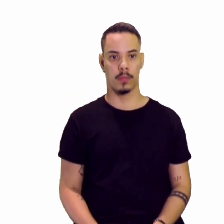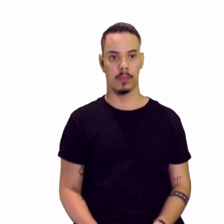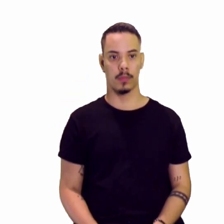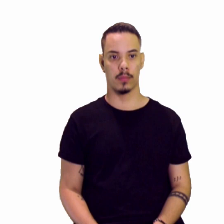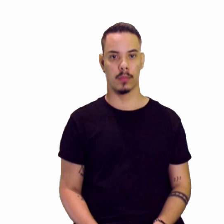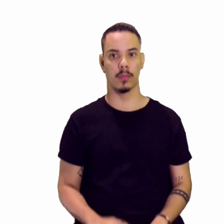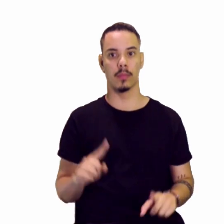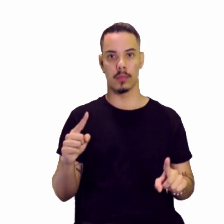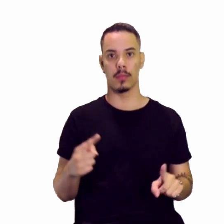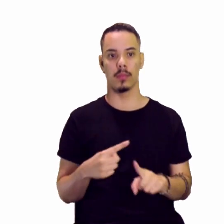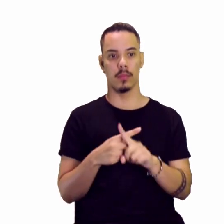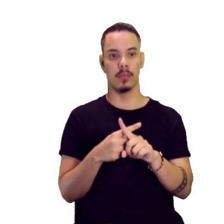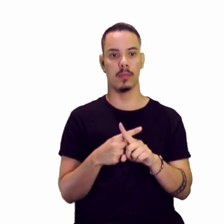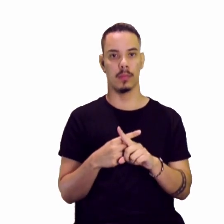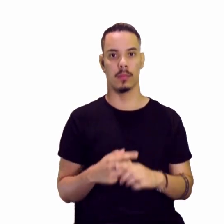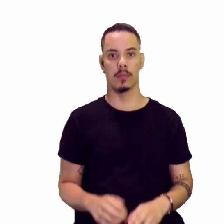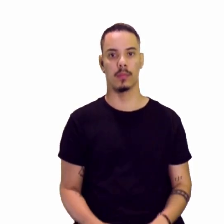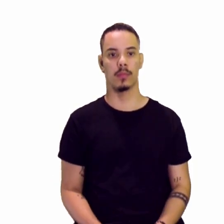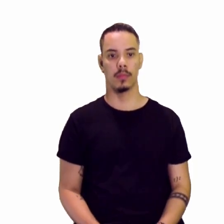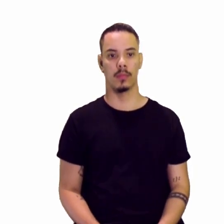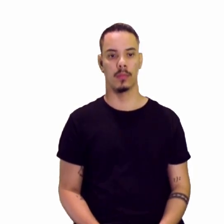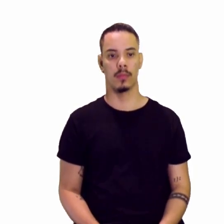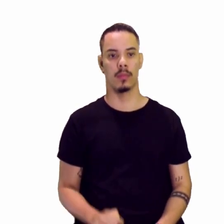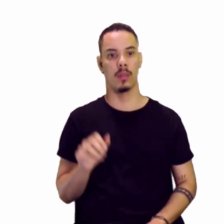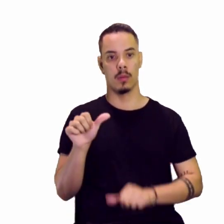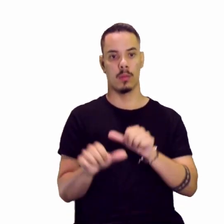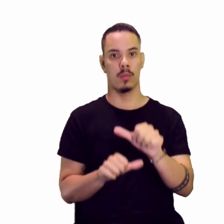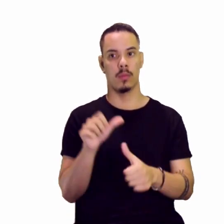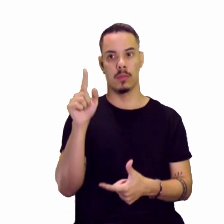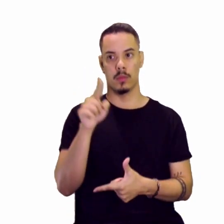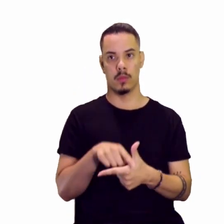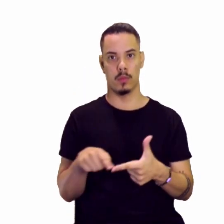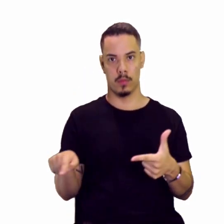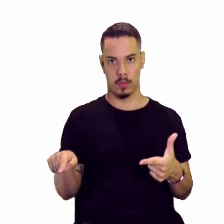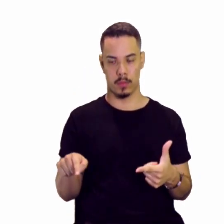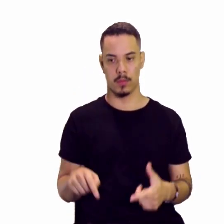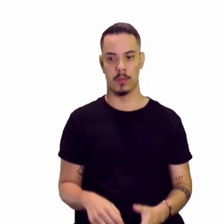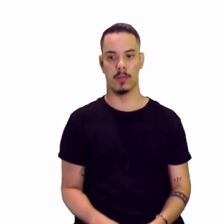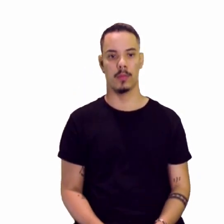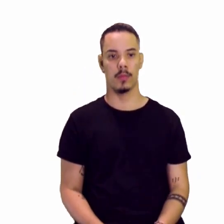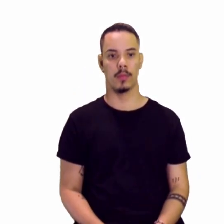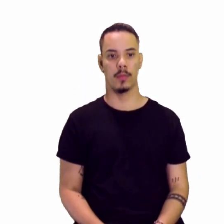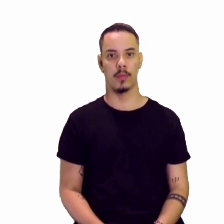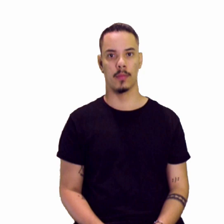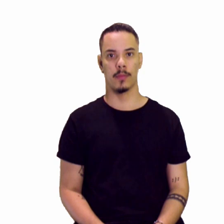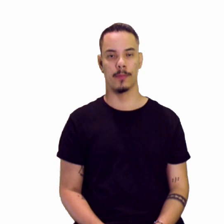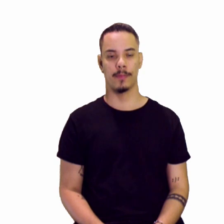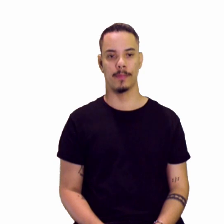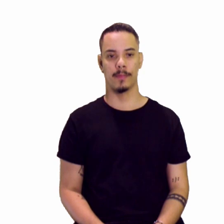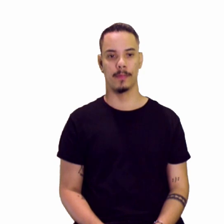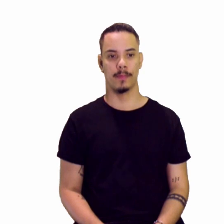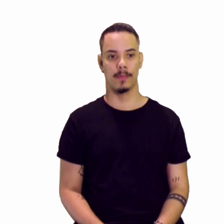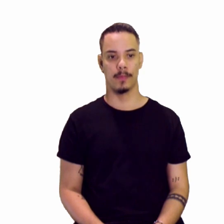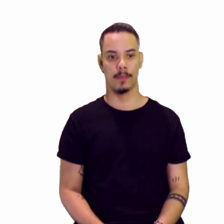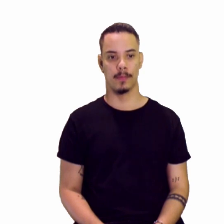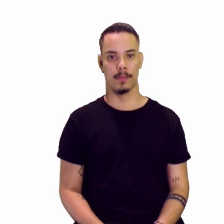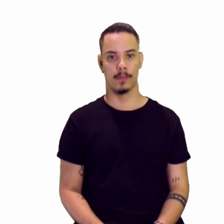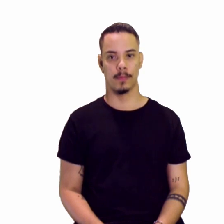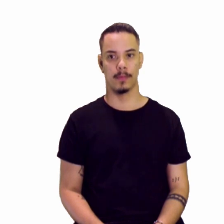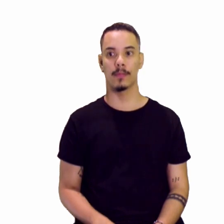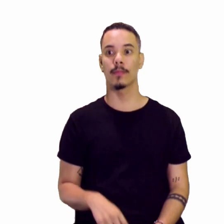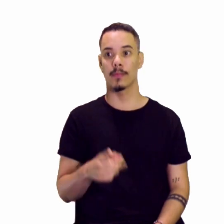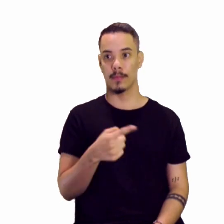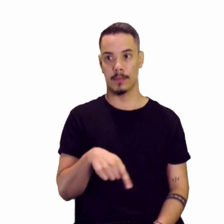Tá multiplicando, passa dividindo. Mudou de lado, né? Para ficar mais fácil. Mais bonitinho. Mas já sabem,